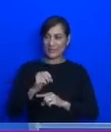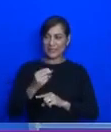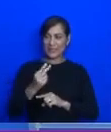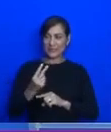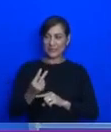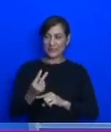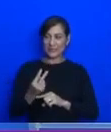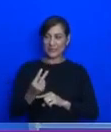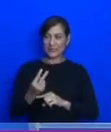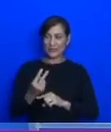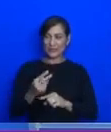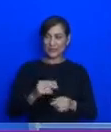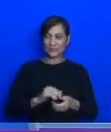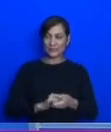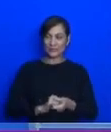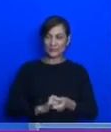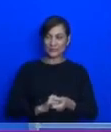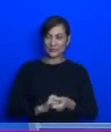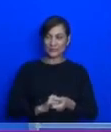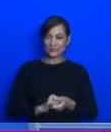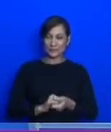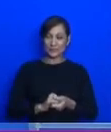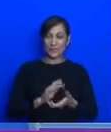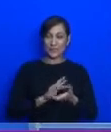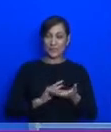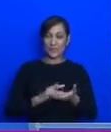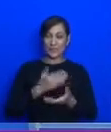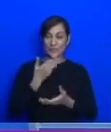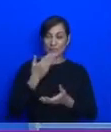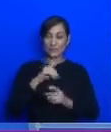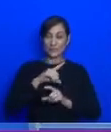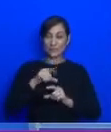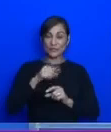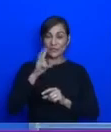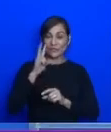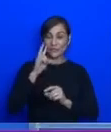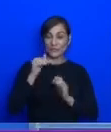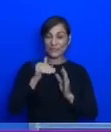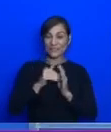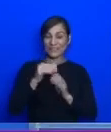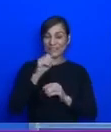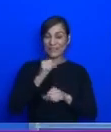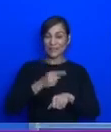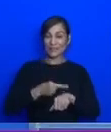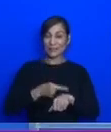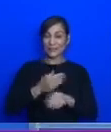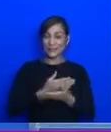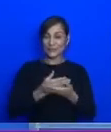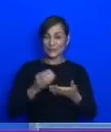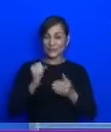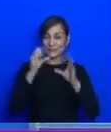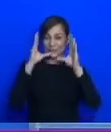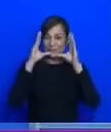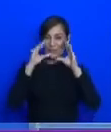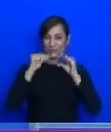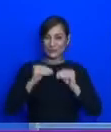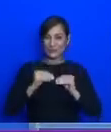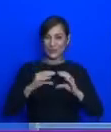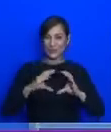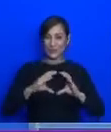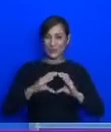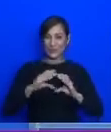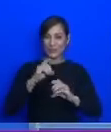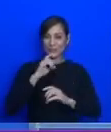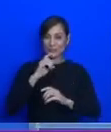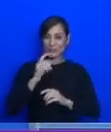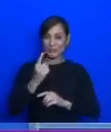Amarela, 02. Loto Fácil com sorteios de segunda a sábado, sempre a partir das 8 da noite.